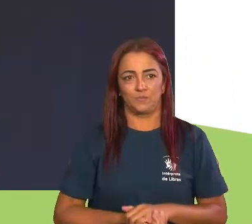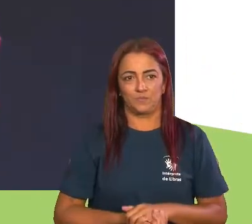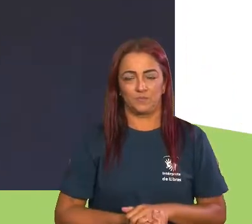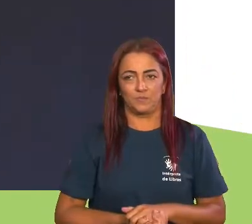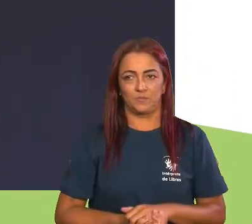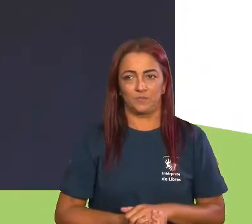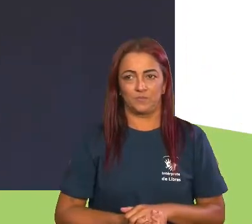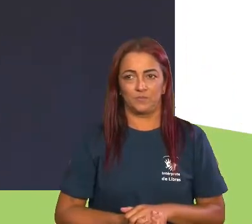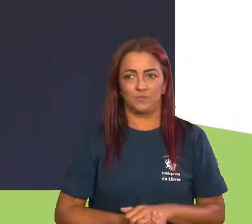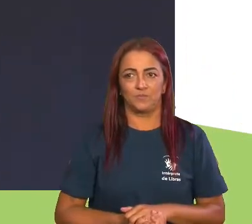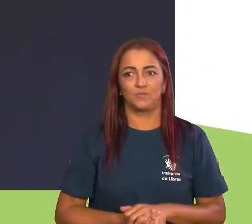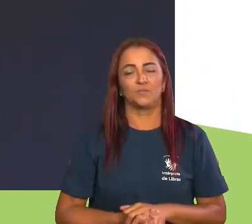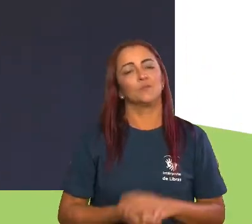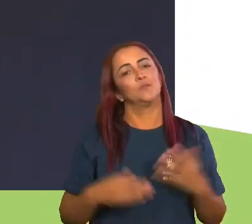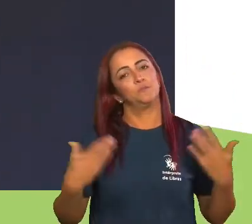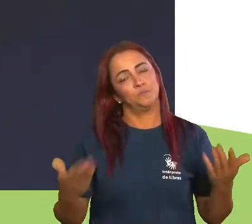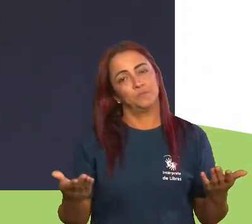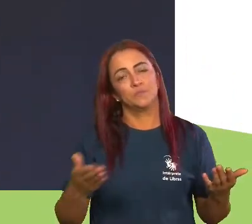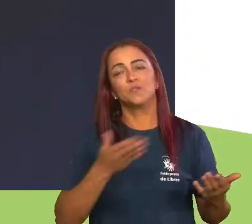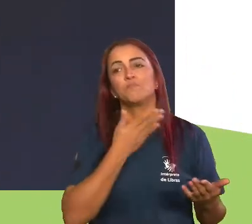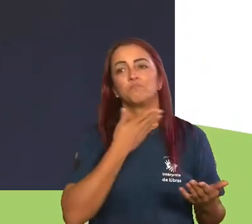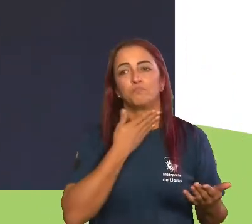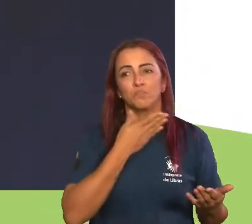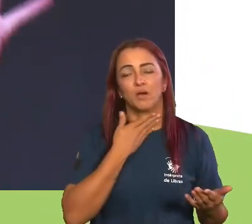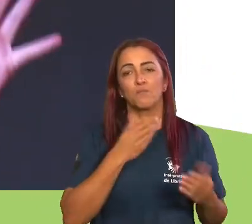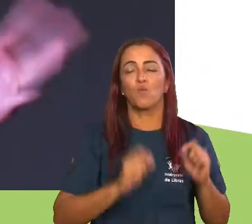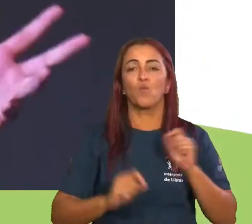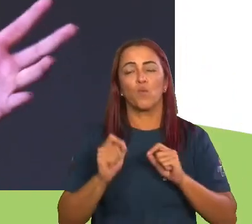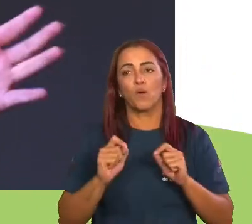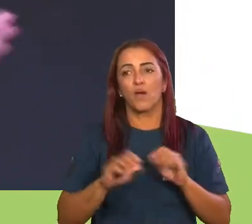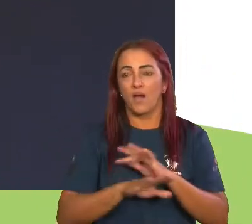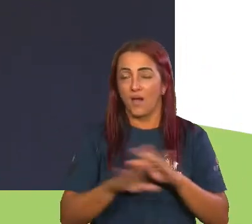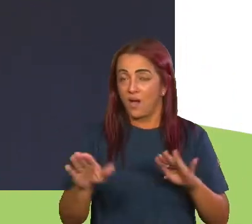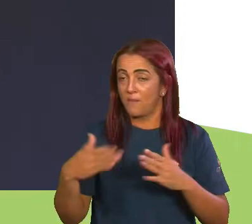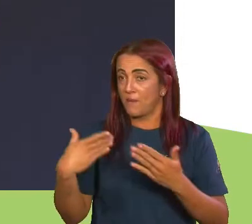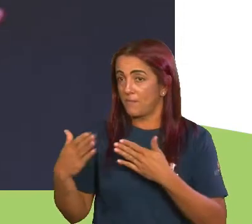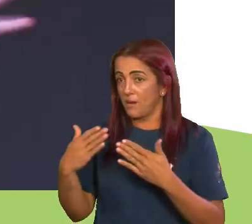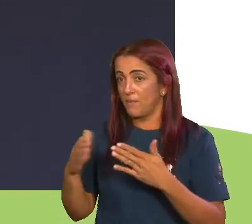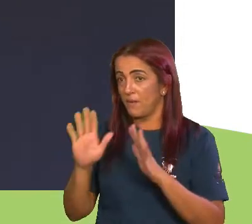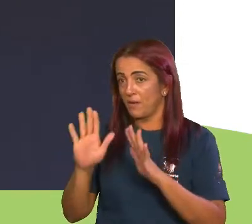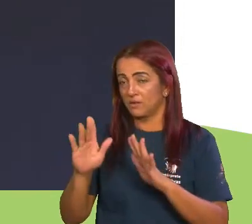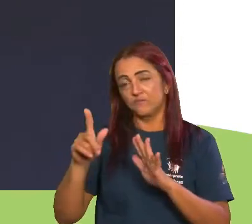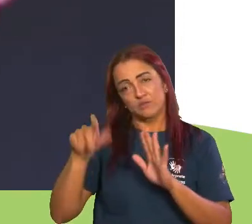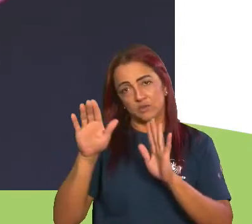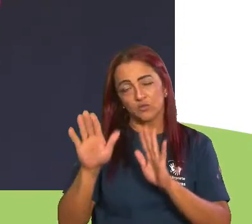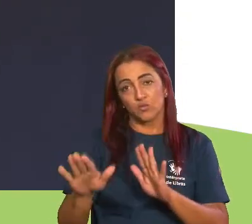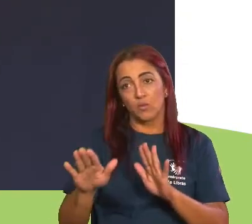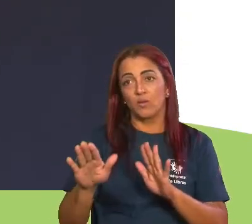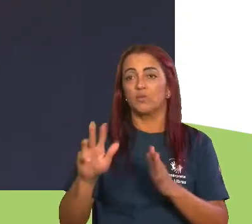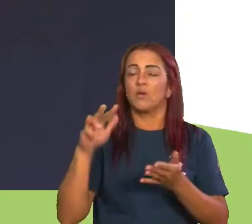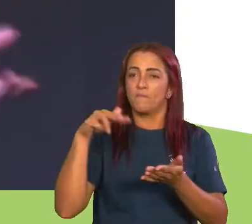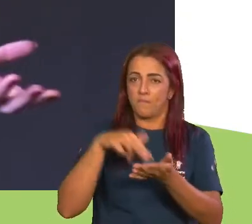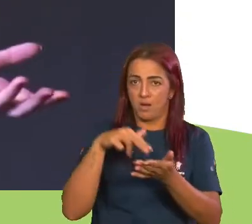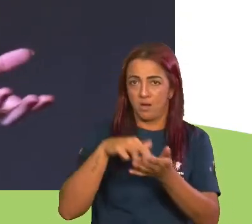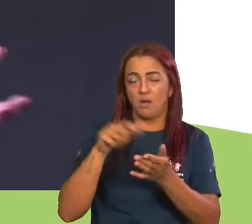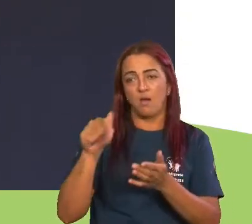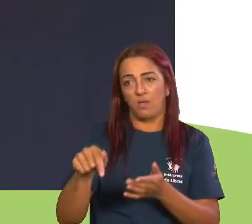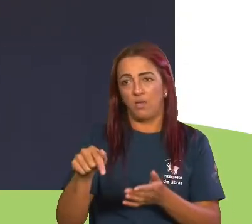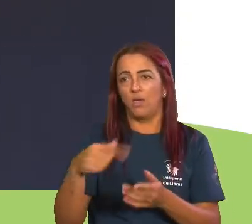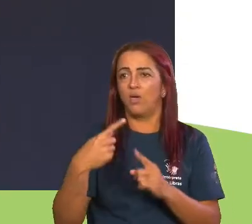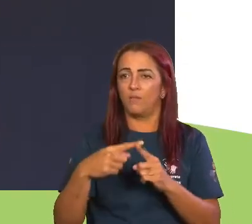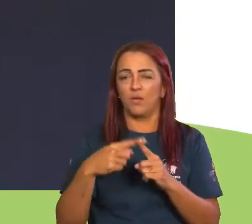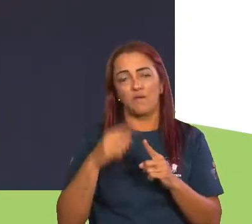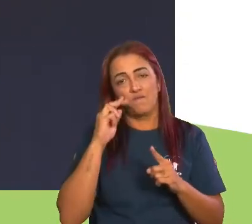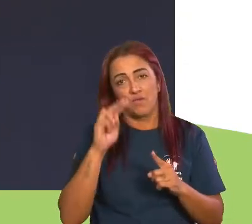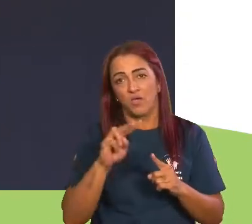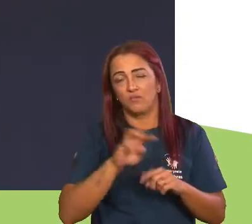Bom, gente, esse nosso papo, esse nosso encontro acaba por aqui, mas eu quero pedir para vocês permanecerem aqui no palco, porque acho que vocês viram que é uma